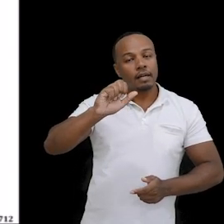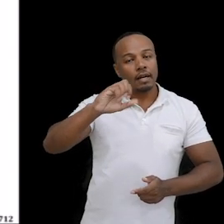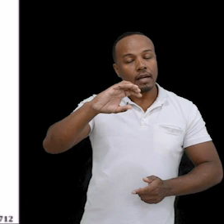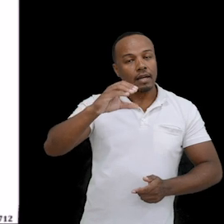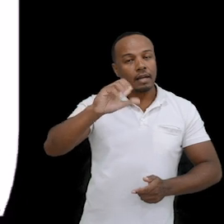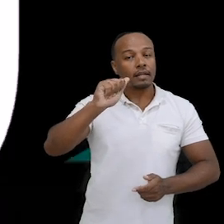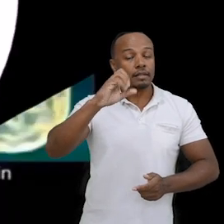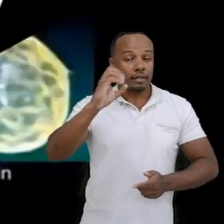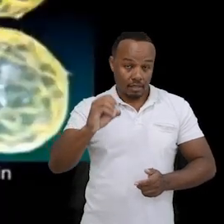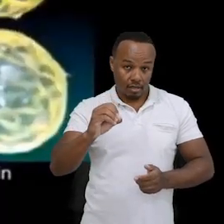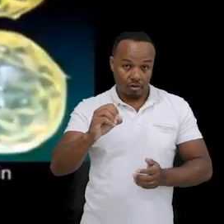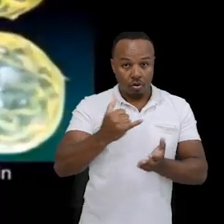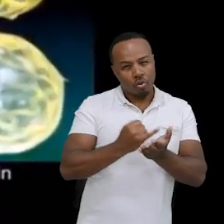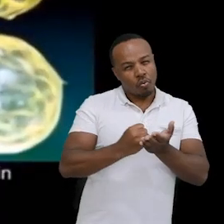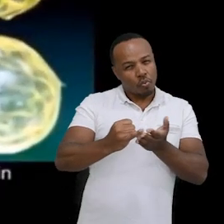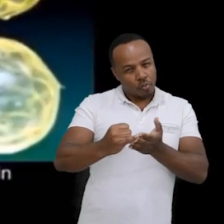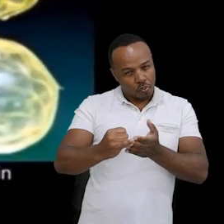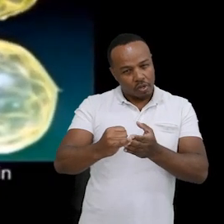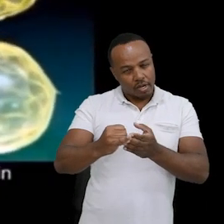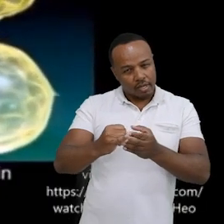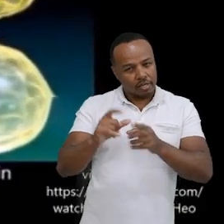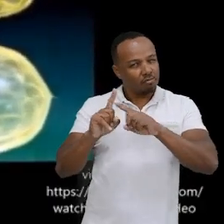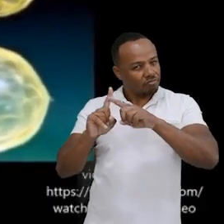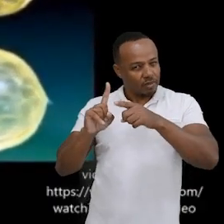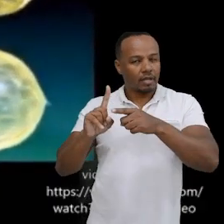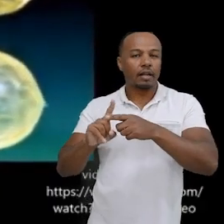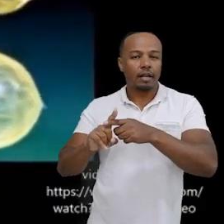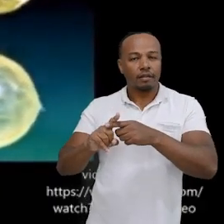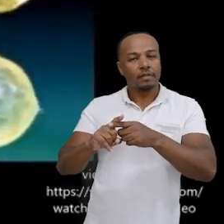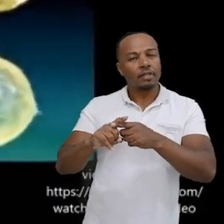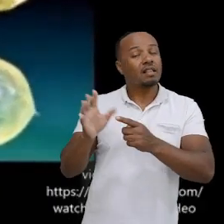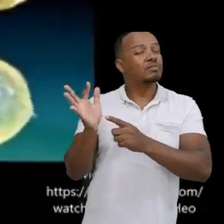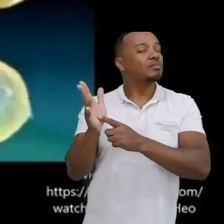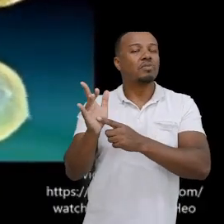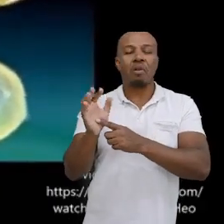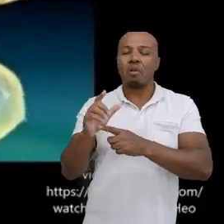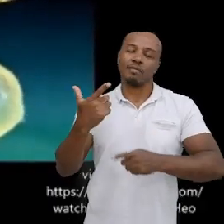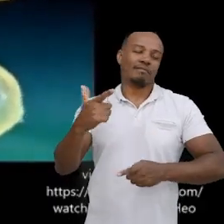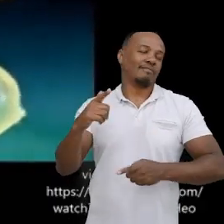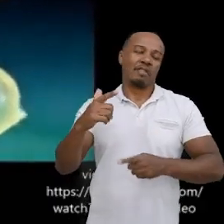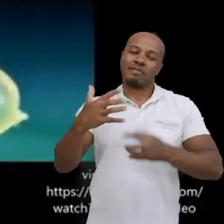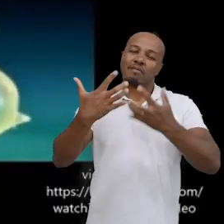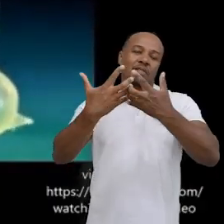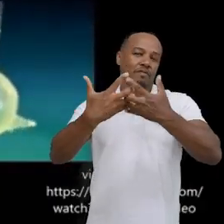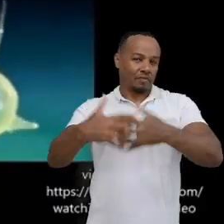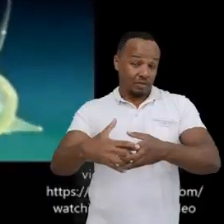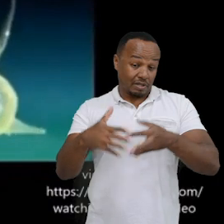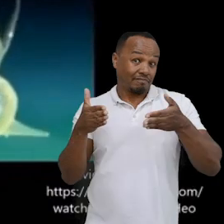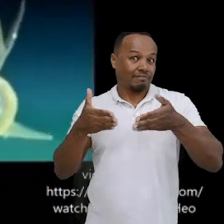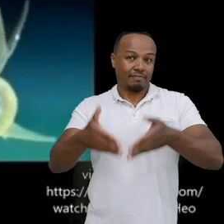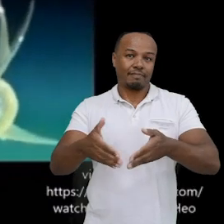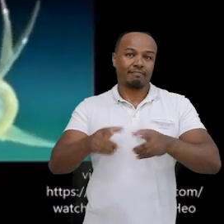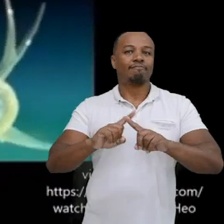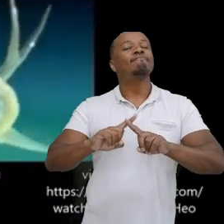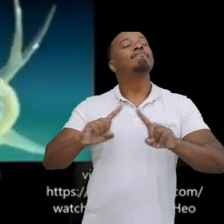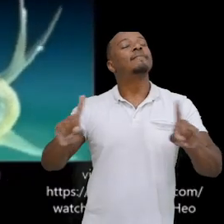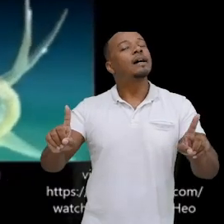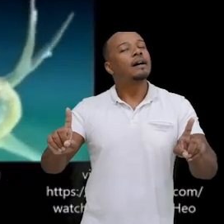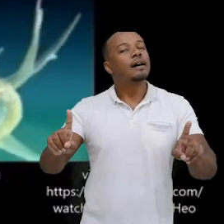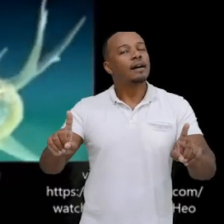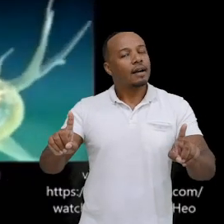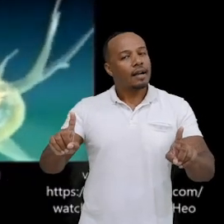migração. Durante o início do processo gestacional, os neurônios não apresentam função